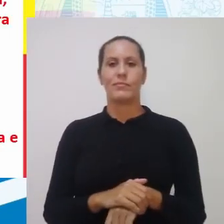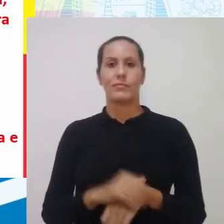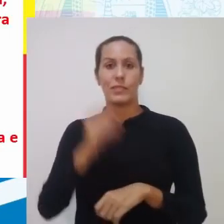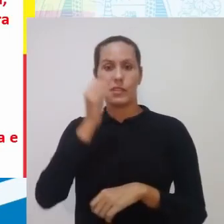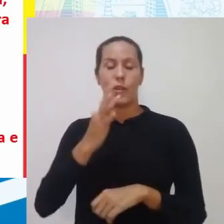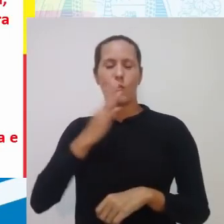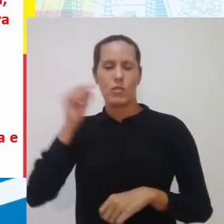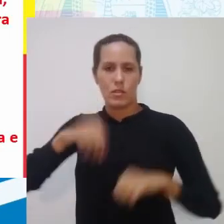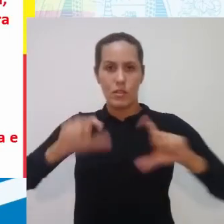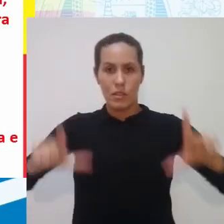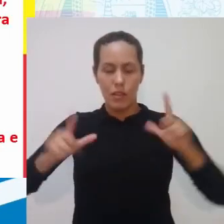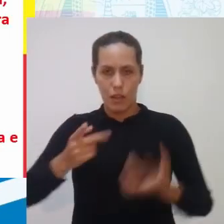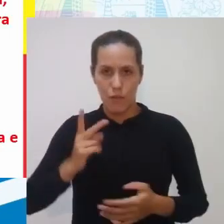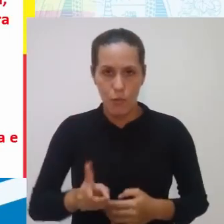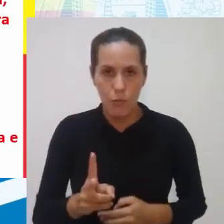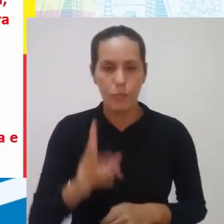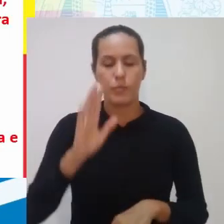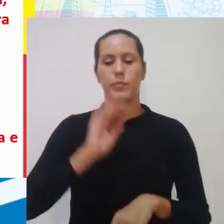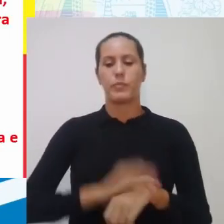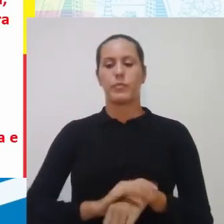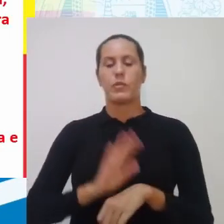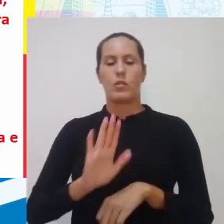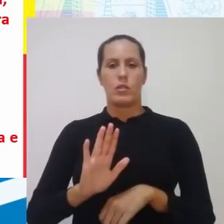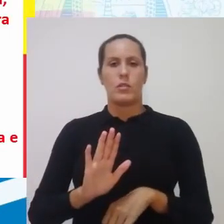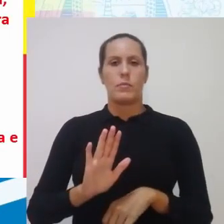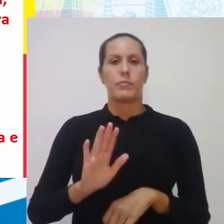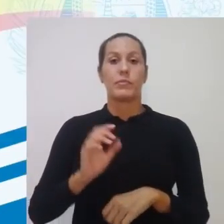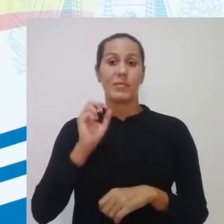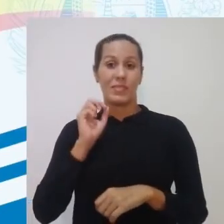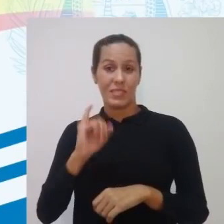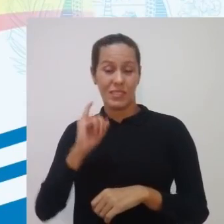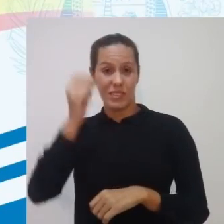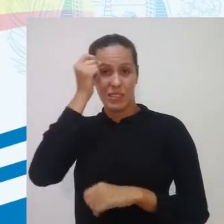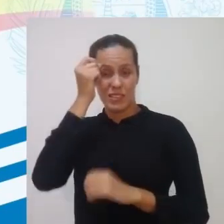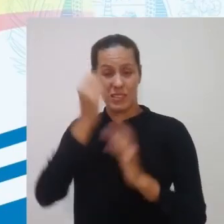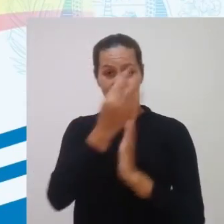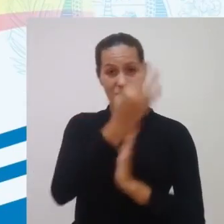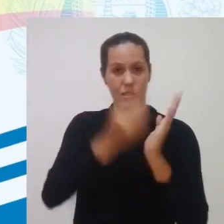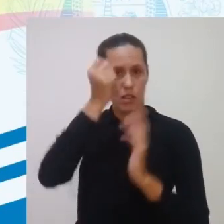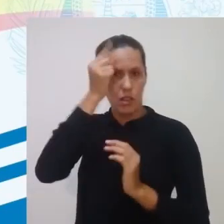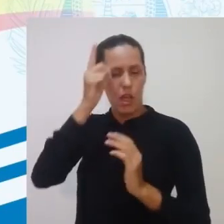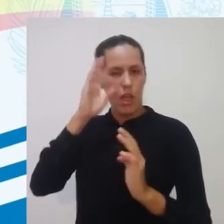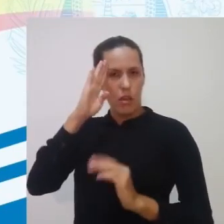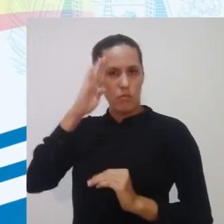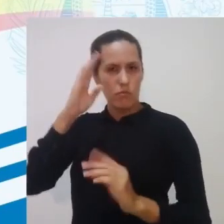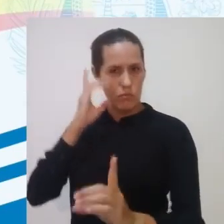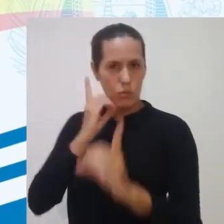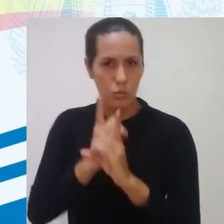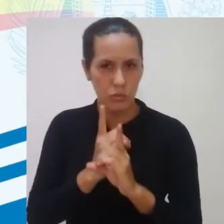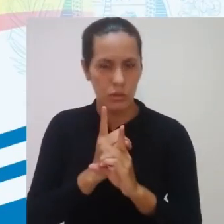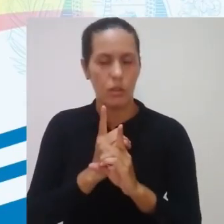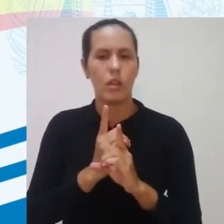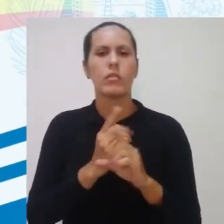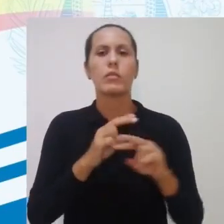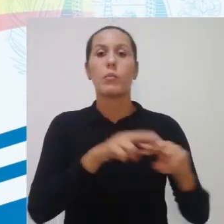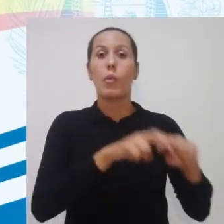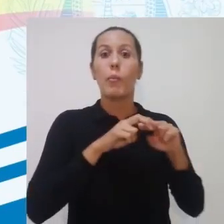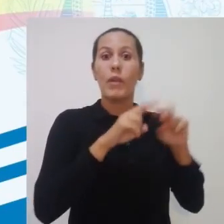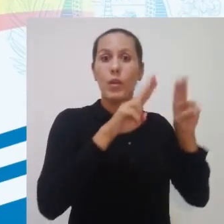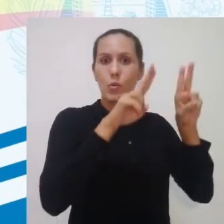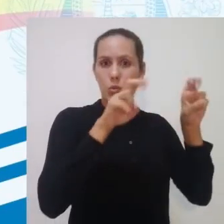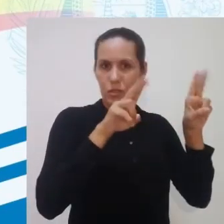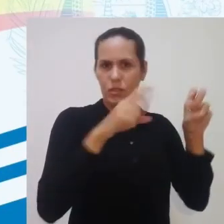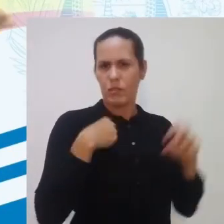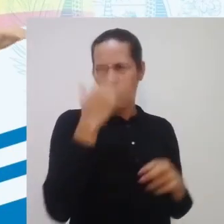certo? Então se liga aí que eu vou continuar a explicação para vocês. Se a ideia central do texto foi encontrada a partir